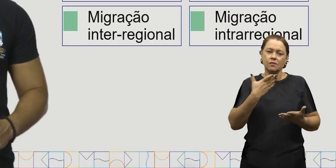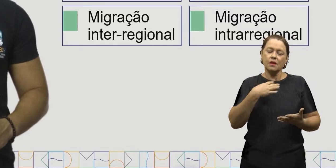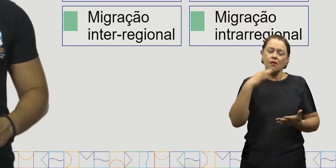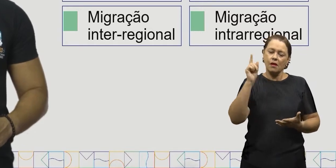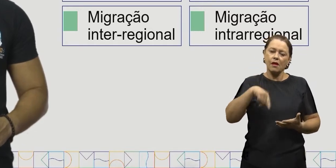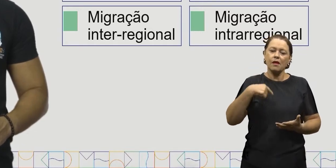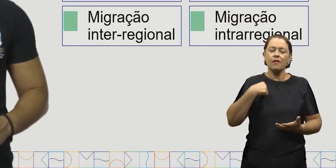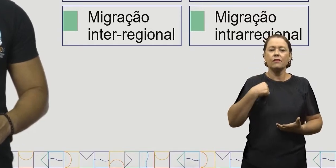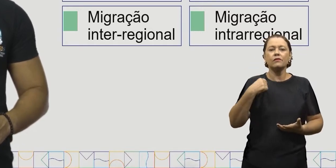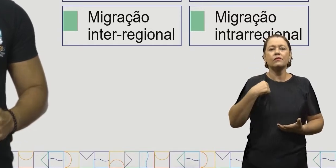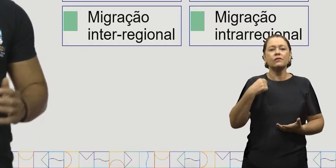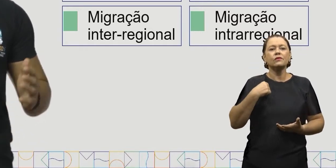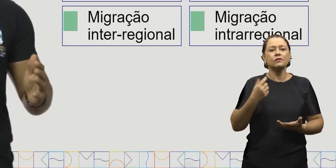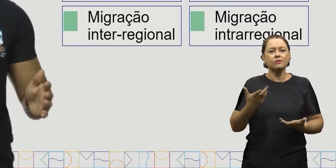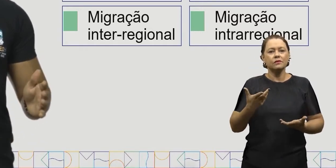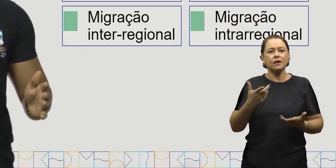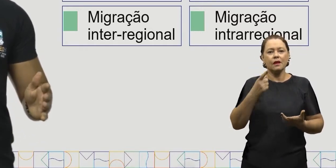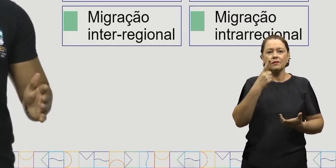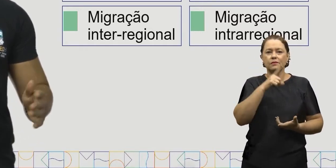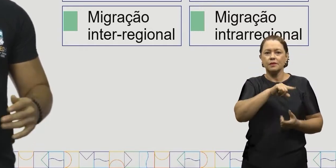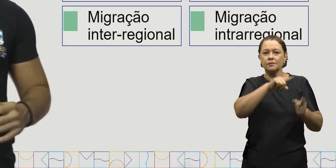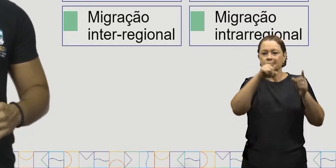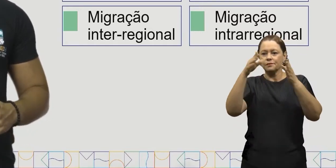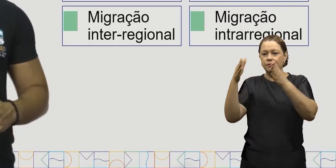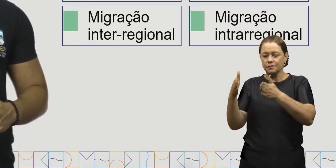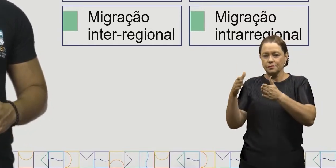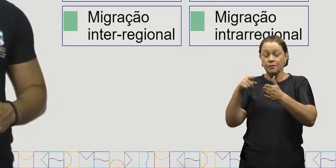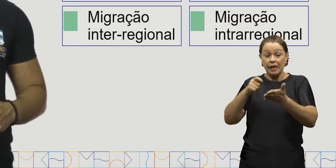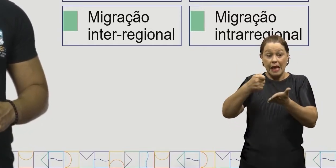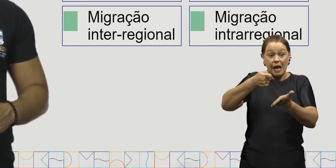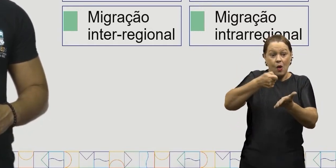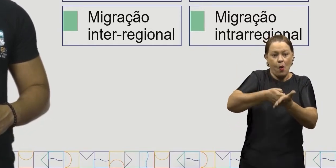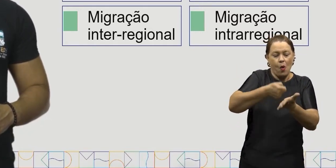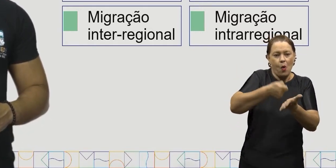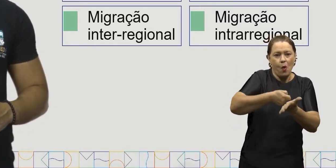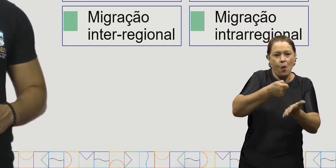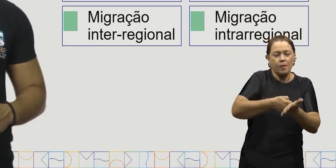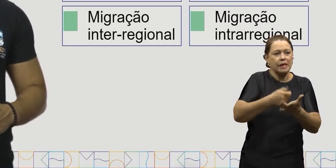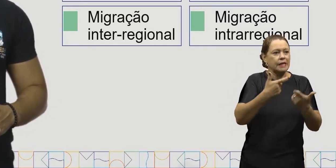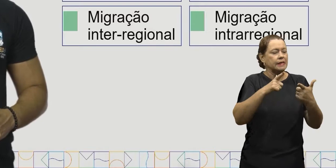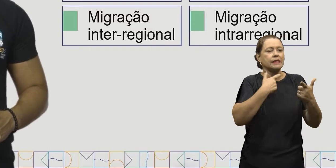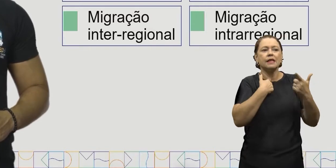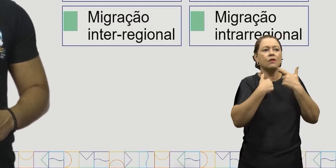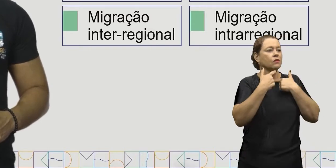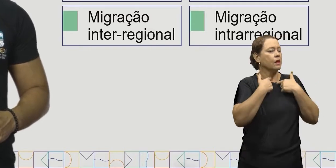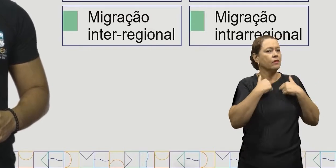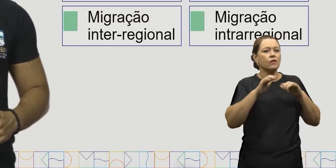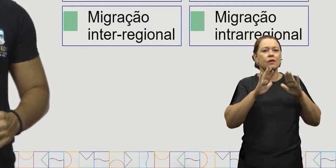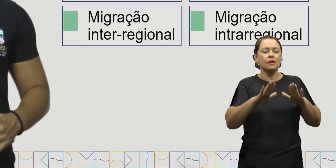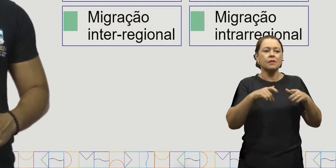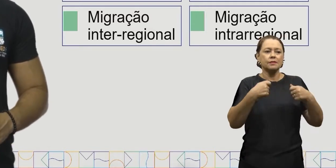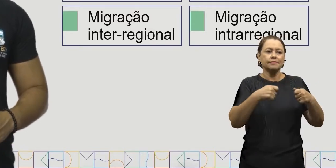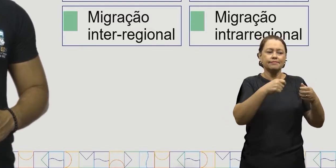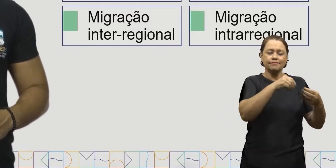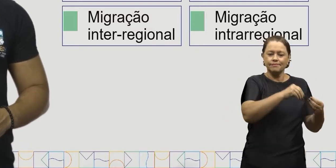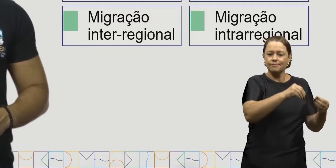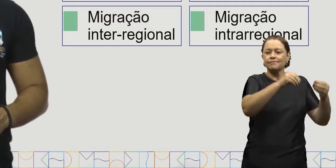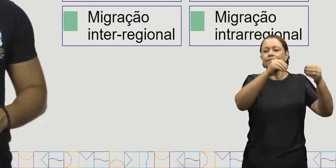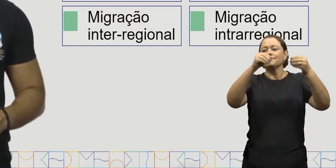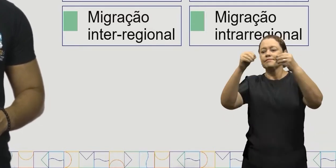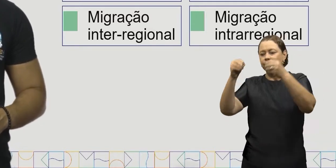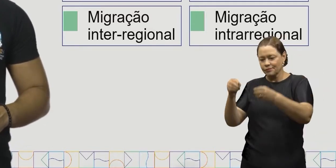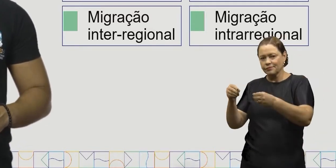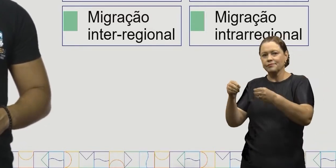forma voluntária. A migração forçada é quando a pessoa vai obrigada, contra a sua própria vontade, e acaba tendo que